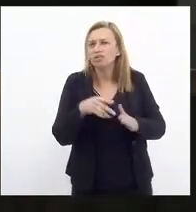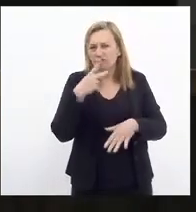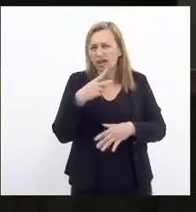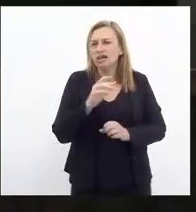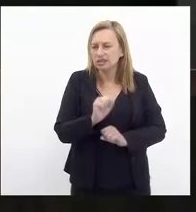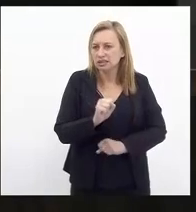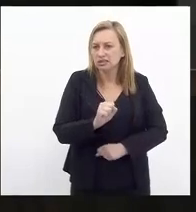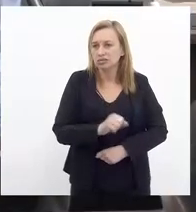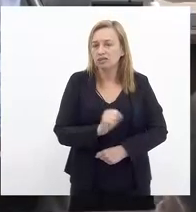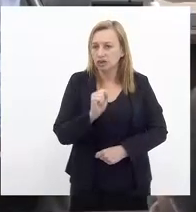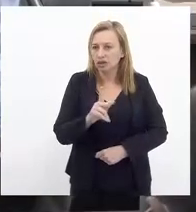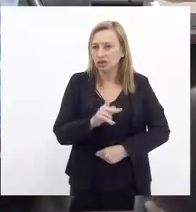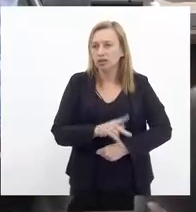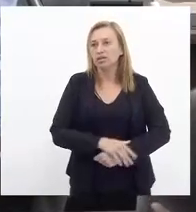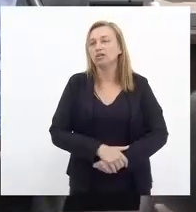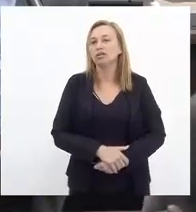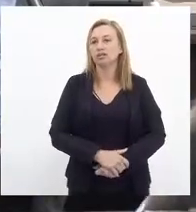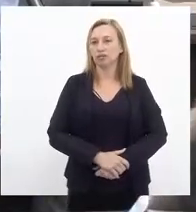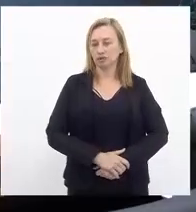falar OK